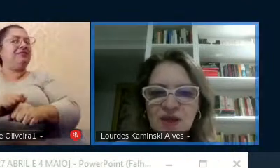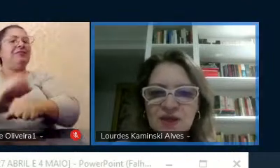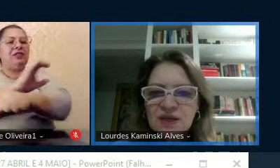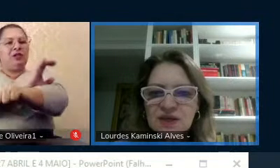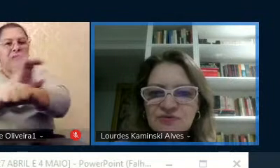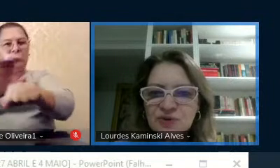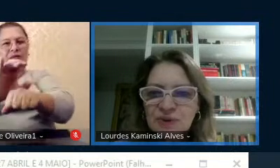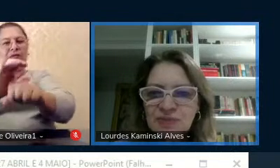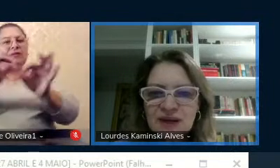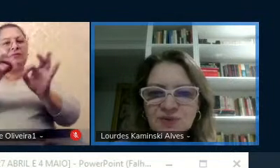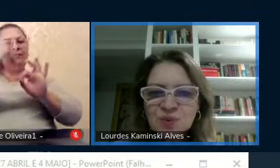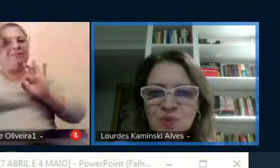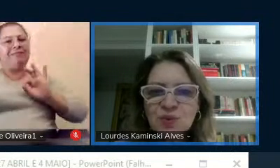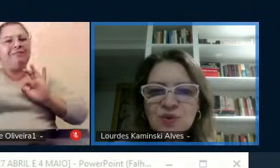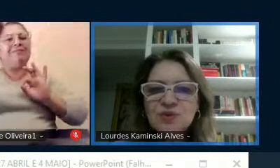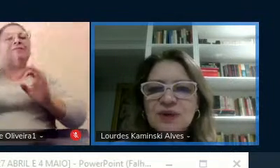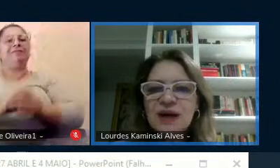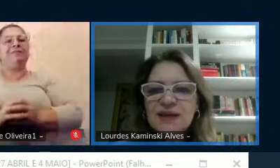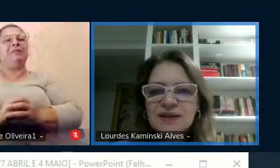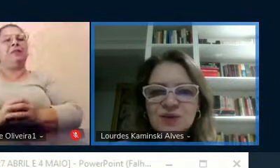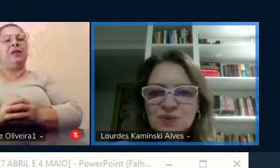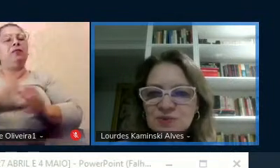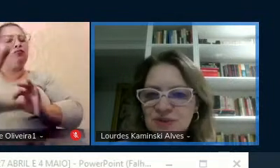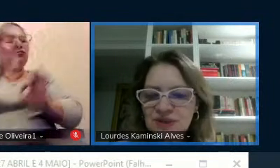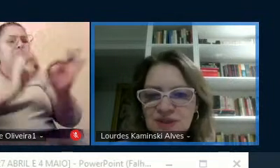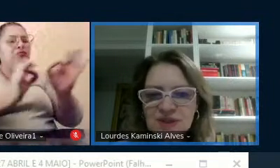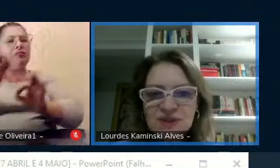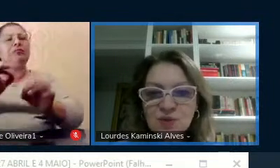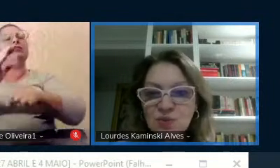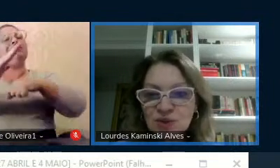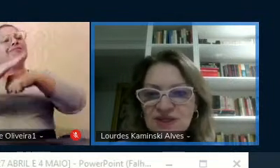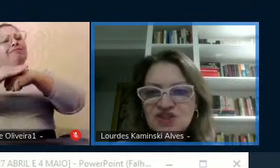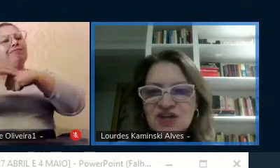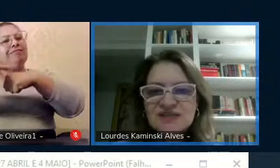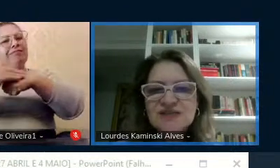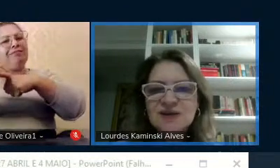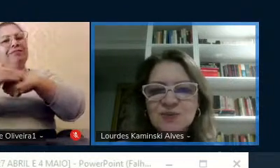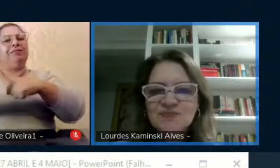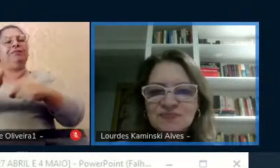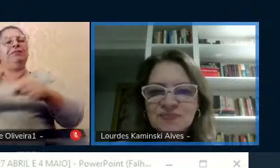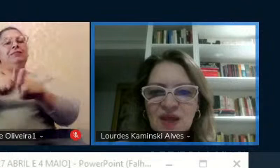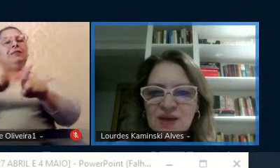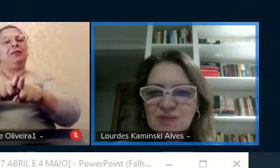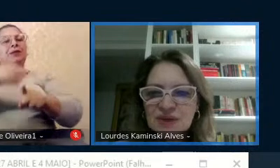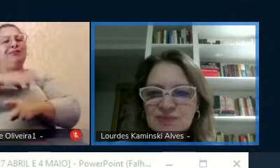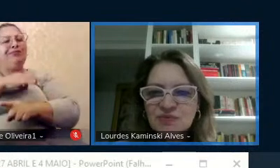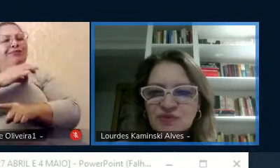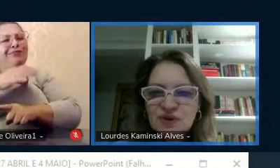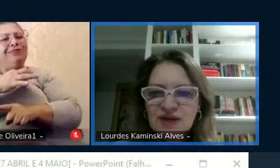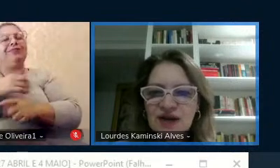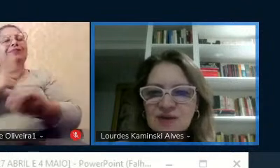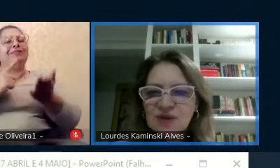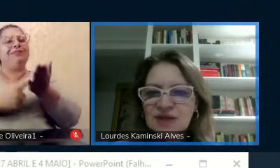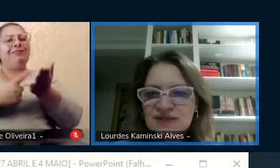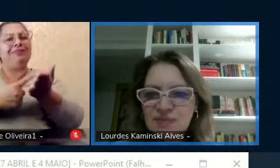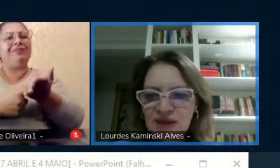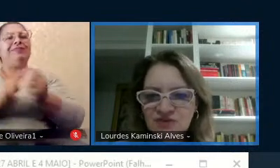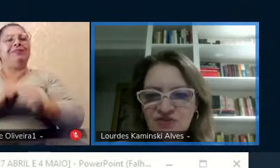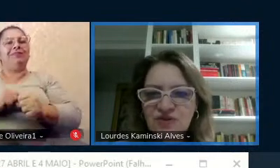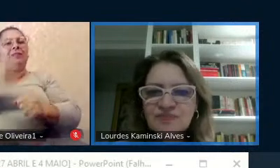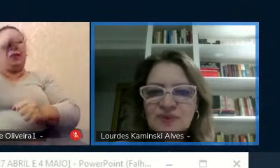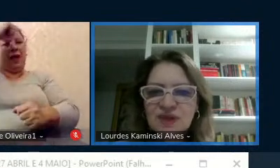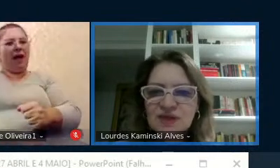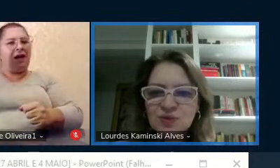de extensão, que foi preparado com muito carinho e com muita dedicação pela professora